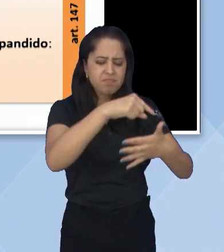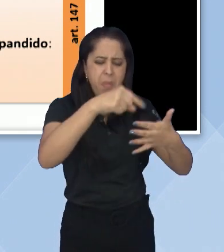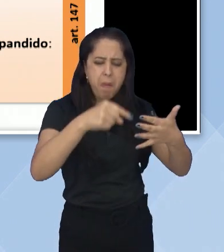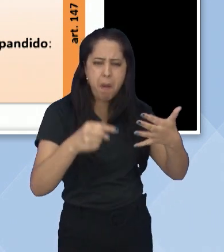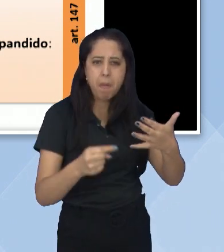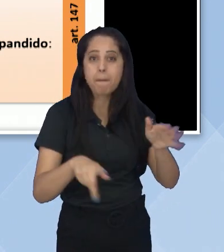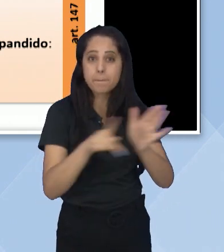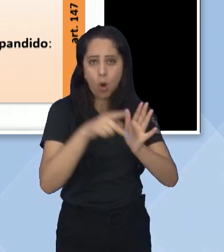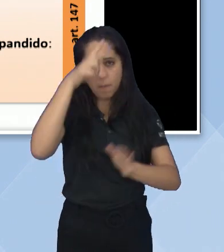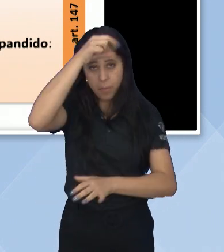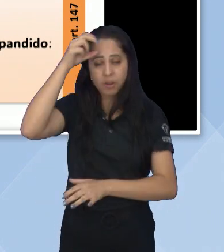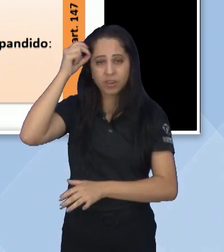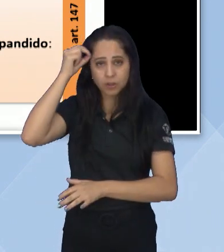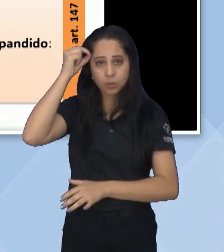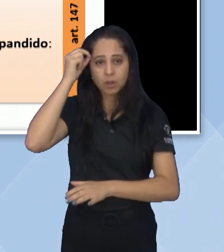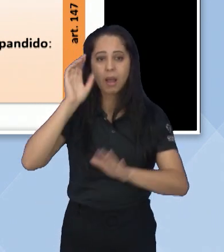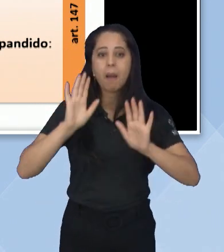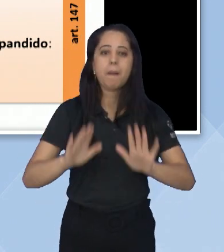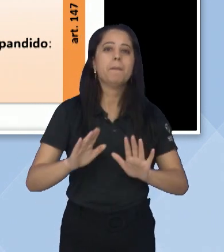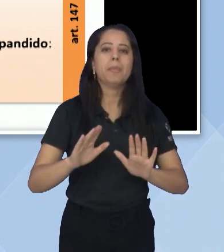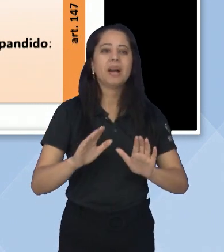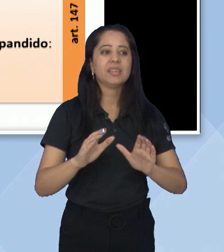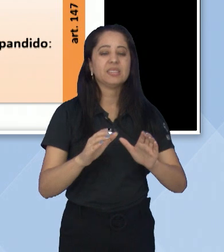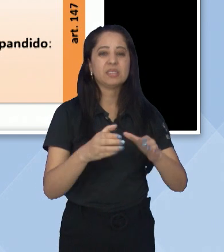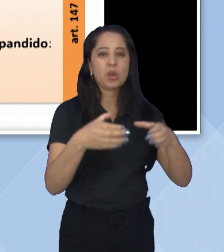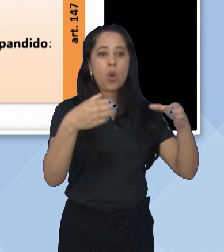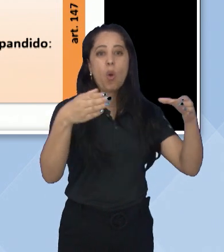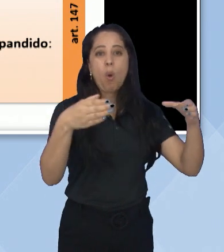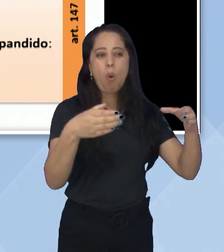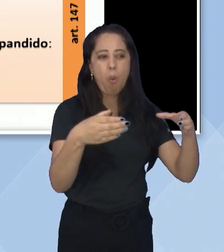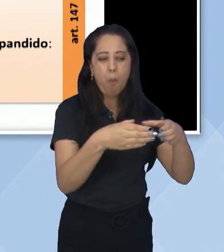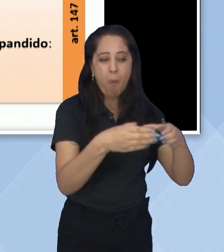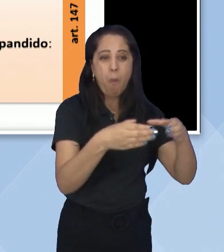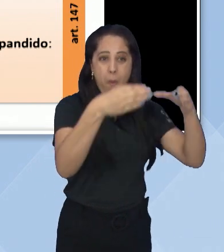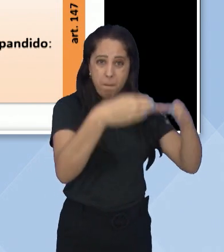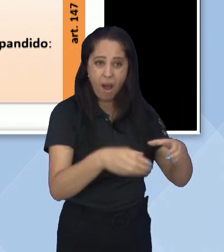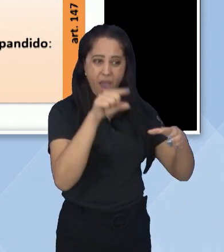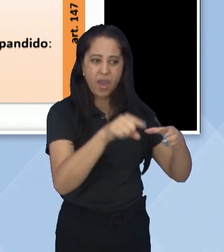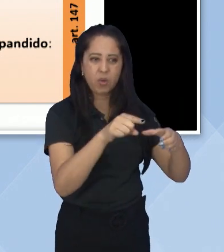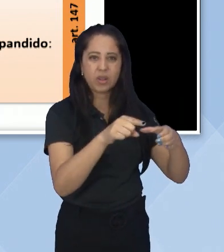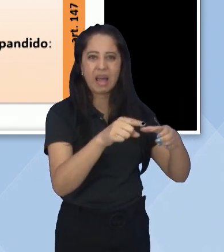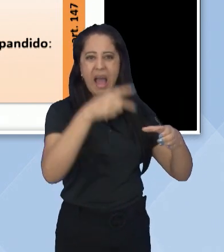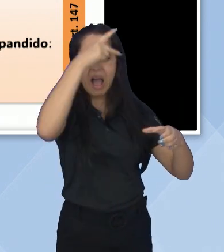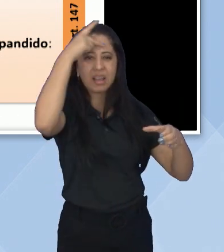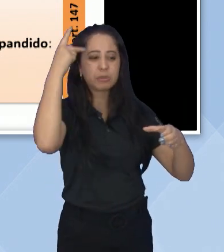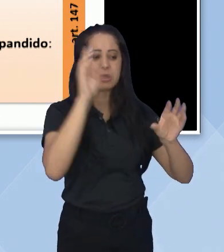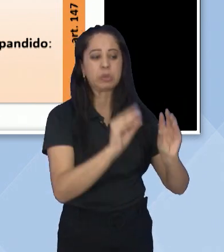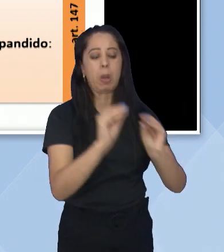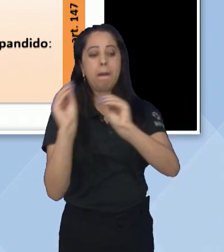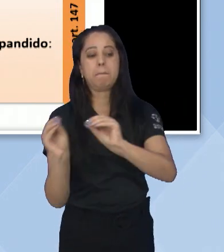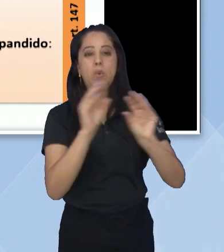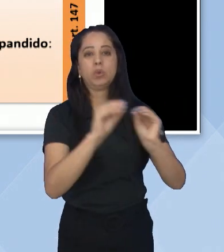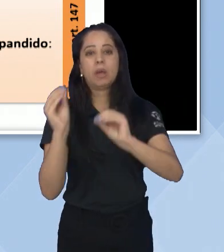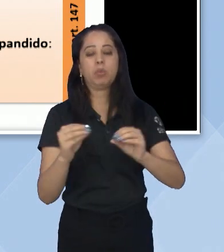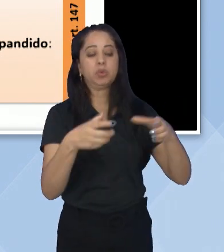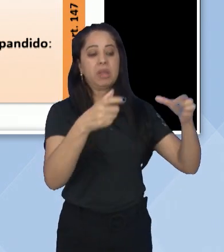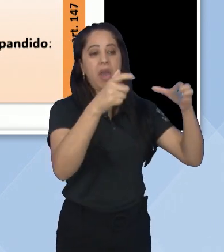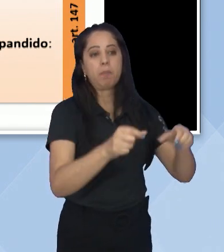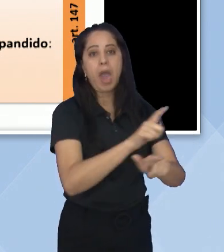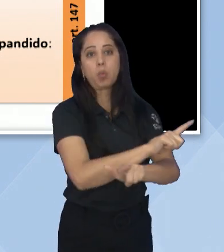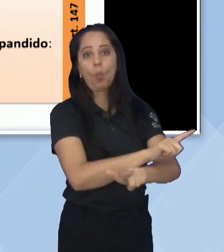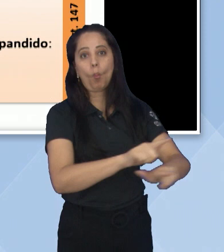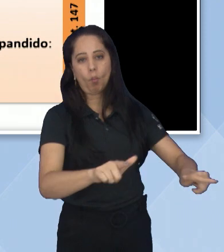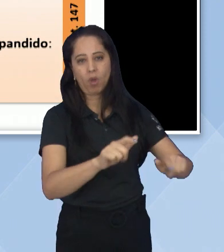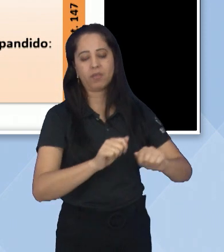e muitas vezes são bares que vem perdendo a população a gente não pode deixar isso acontecer a gente tem que estimular porque houve investimento do passado